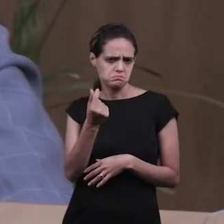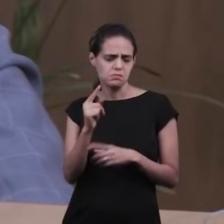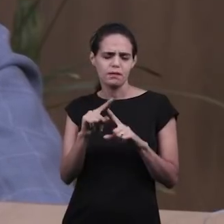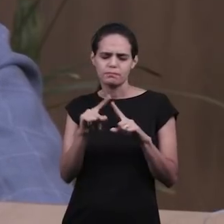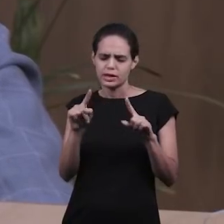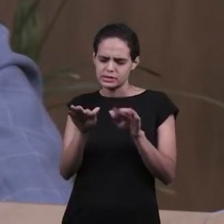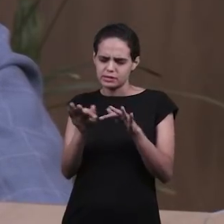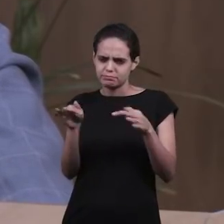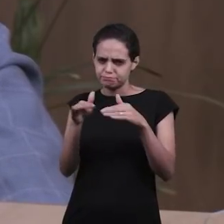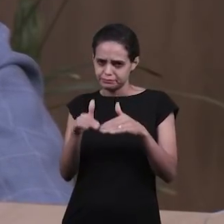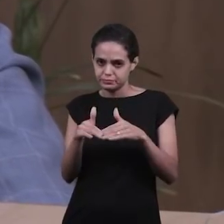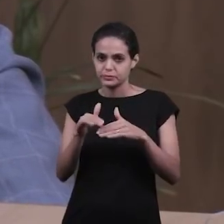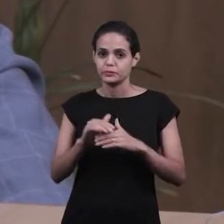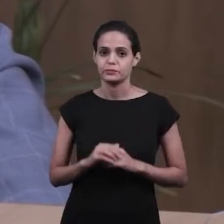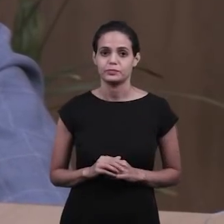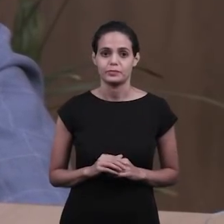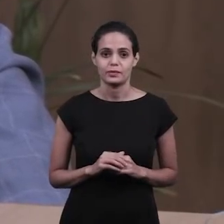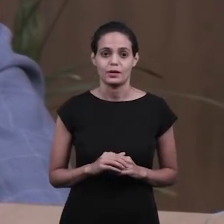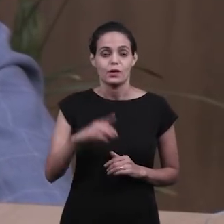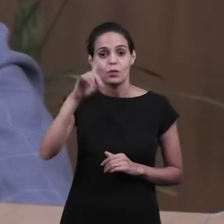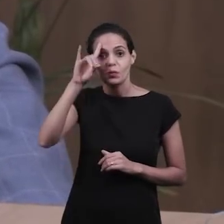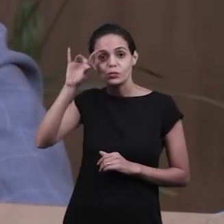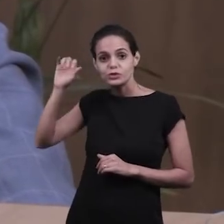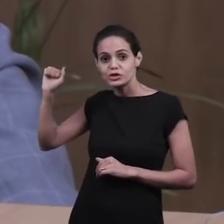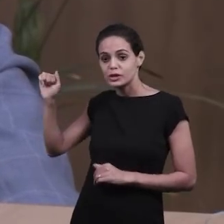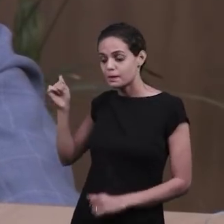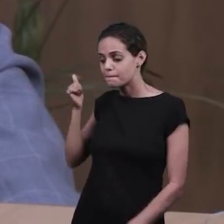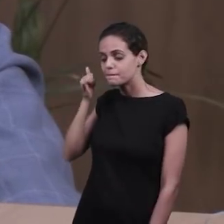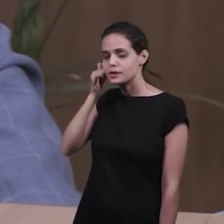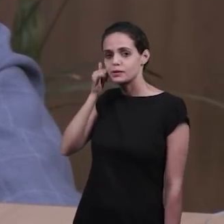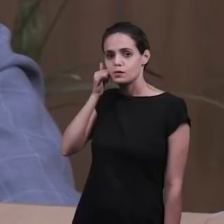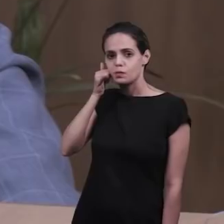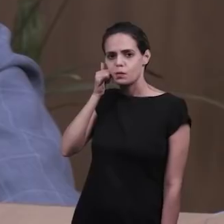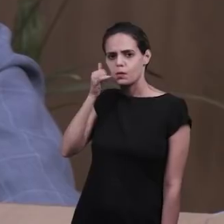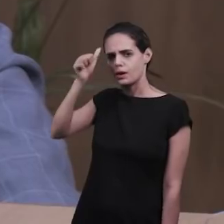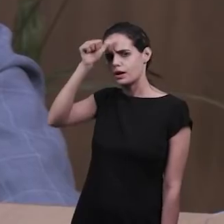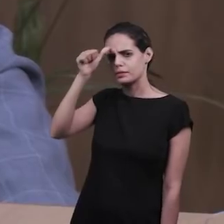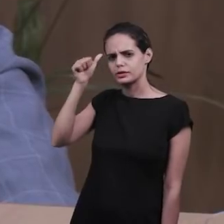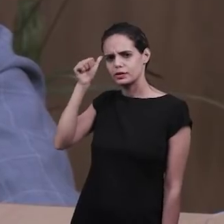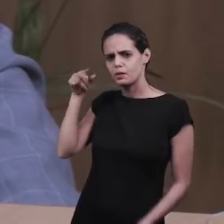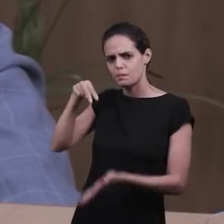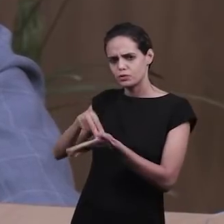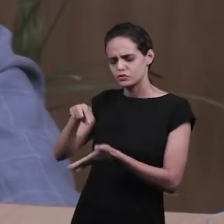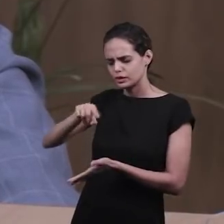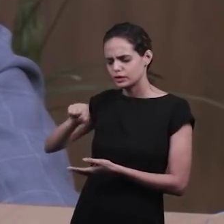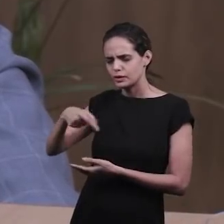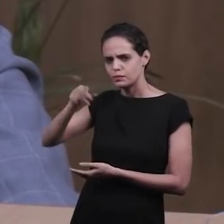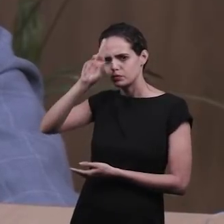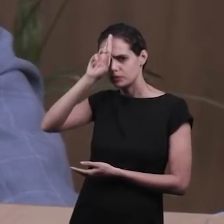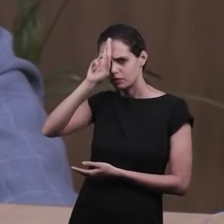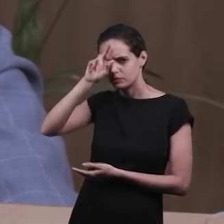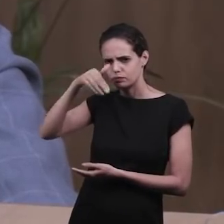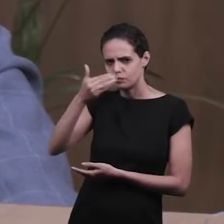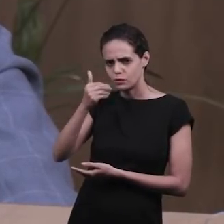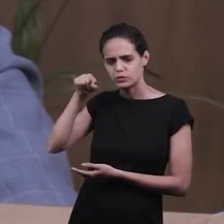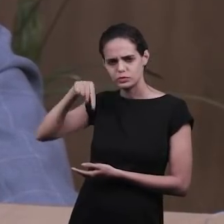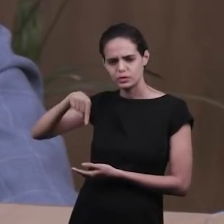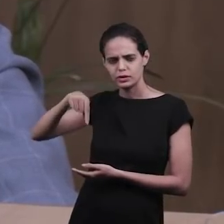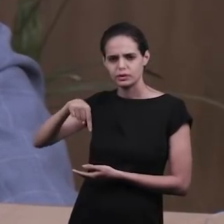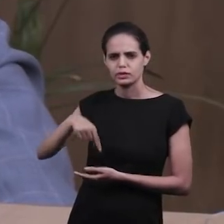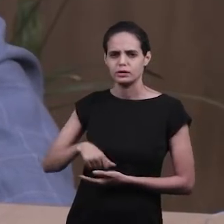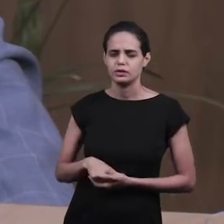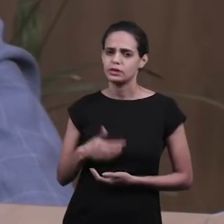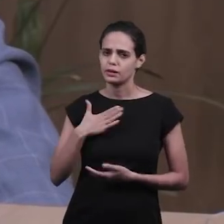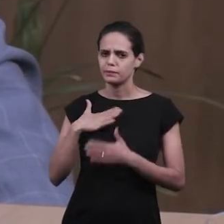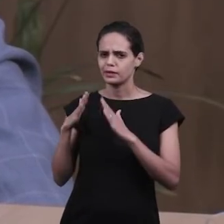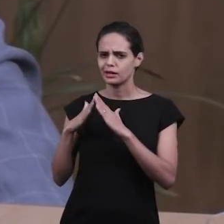E ele, um dia ele me ligou domingo: Amadeu, você pode vir aqui e tal, depois do almoço? Eu